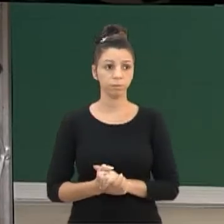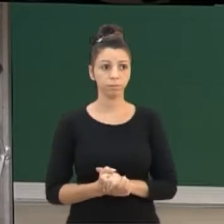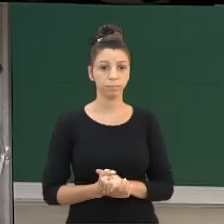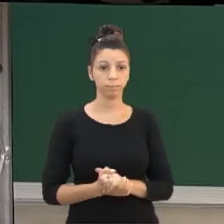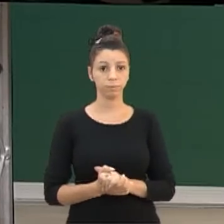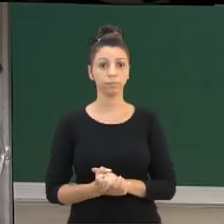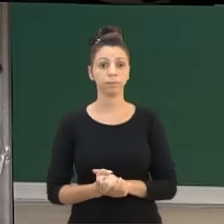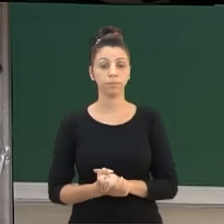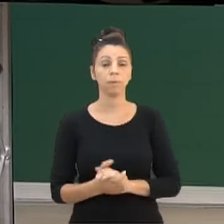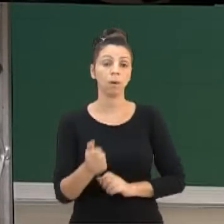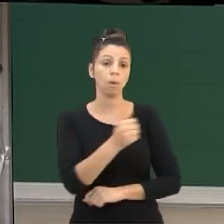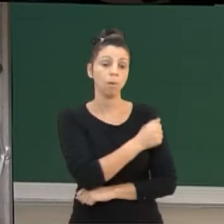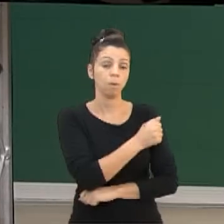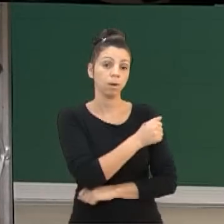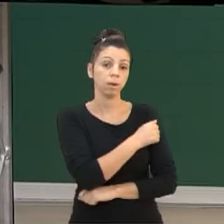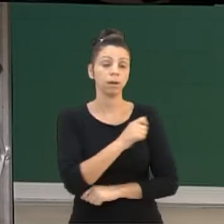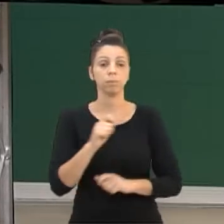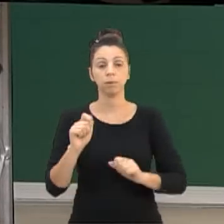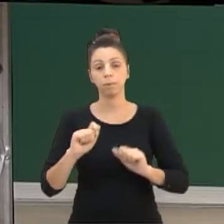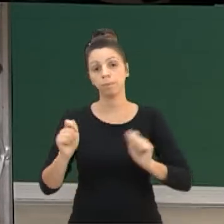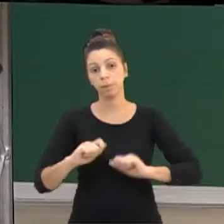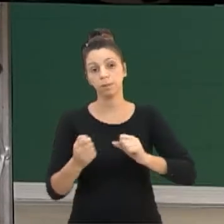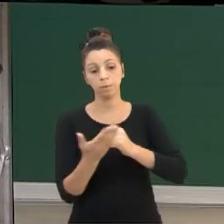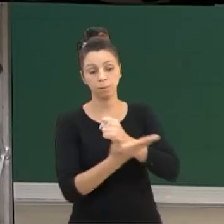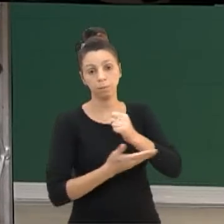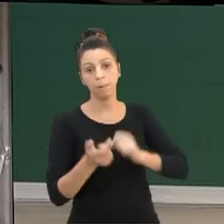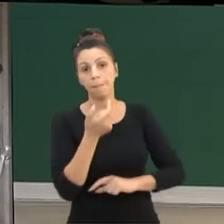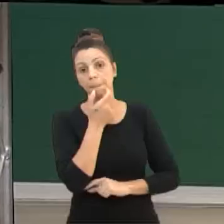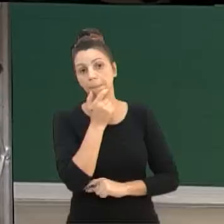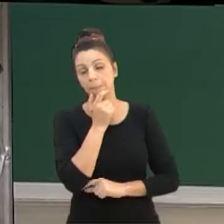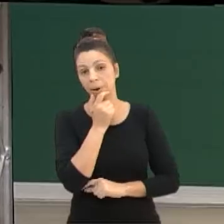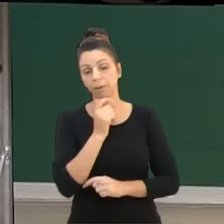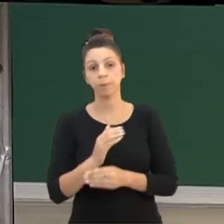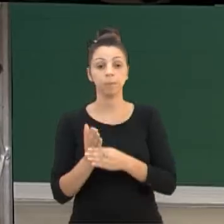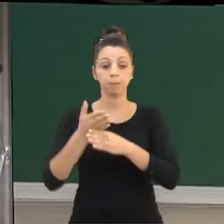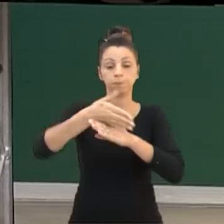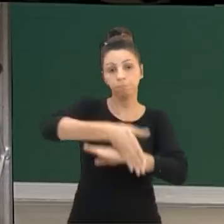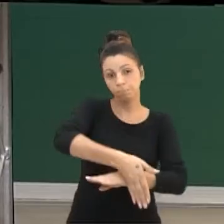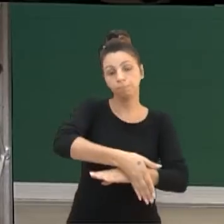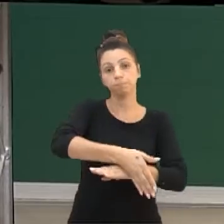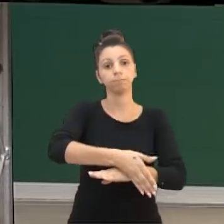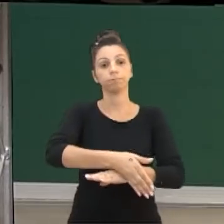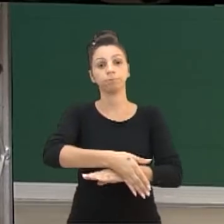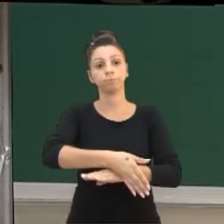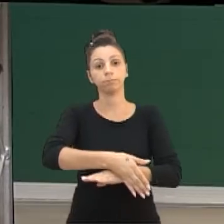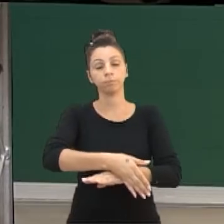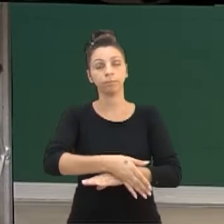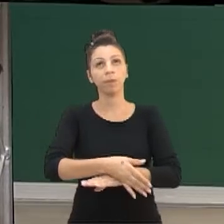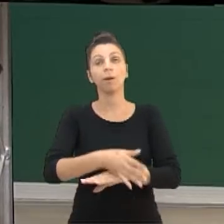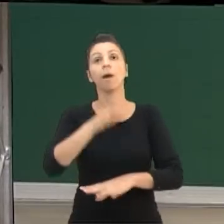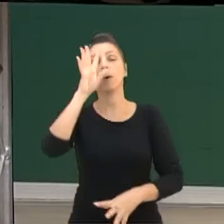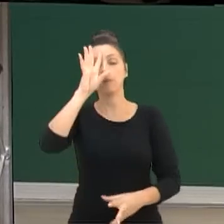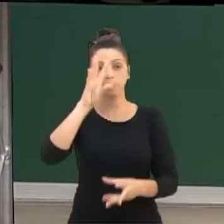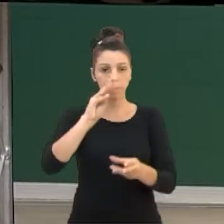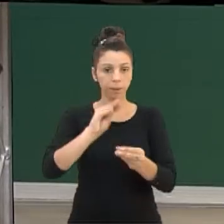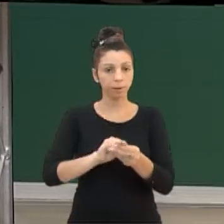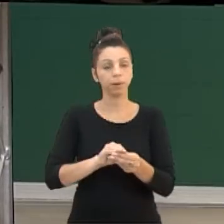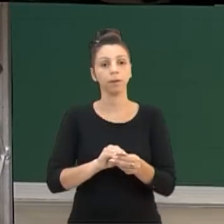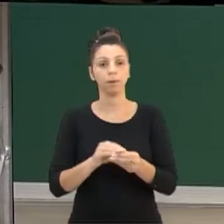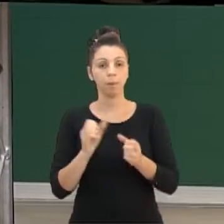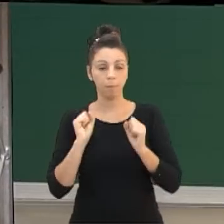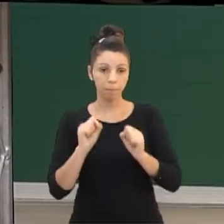que precisa de um inglês mais básico também consegue acessar lá outros episódios, né? De forma que ele consiga entender e compreender.